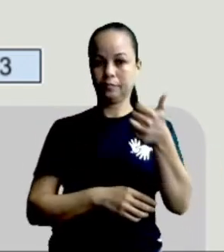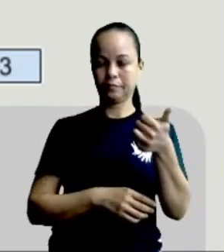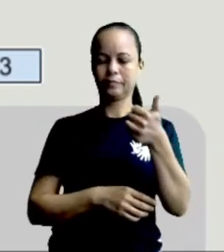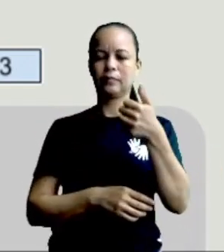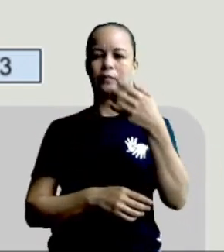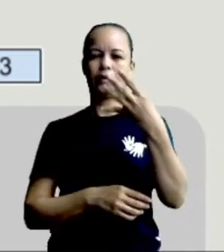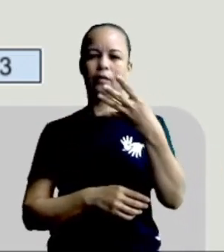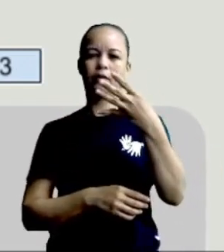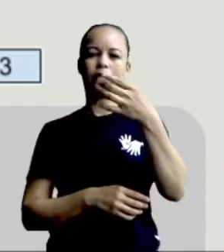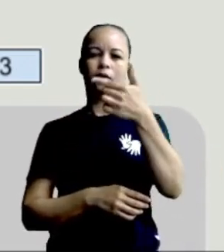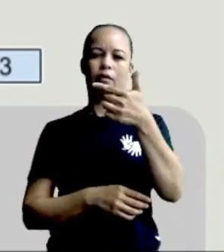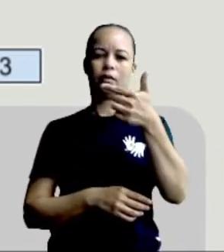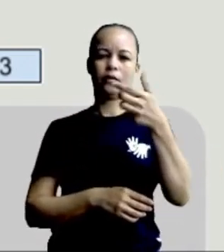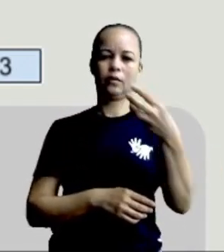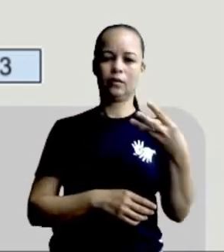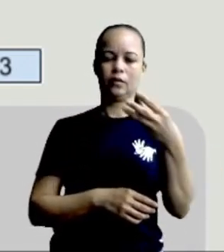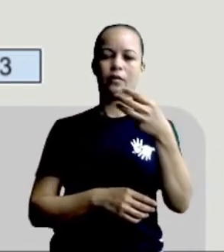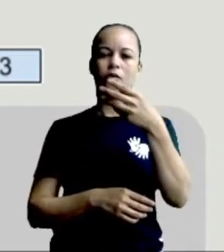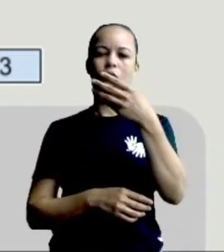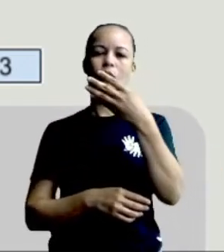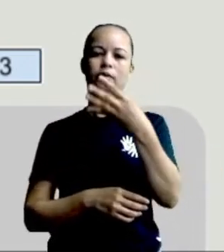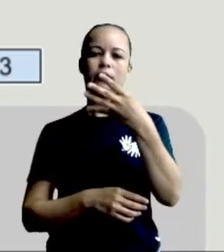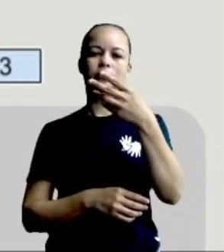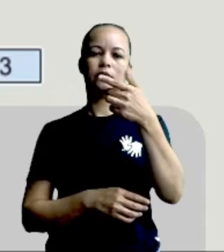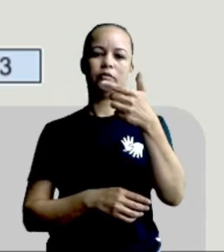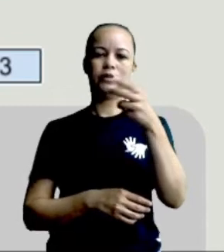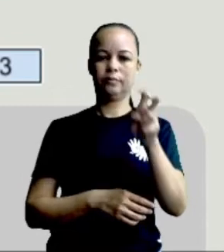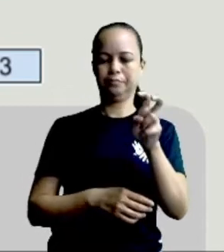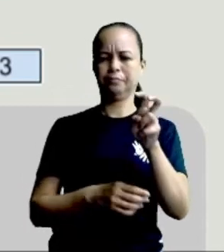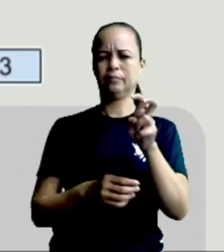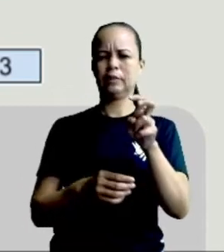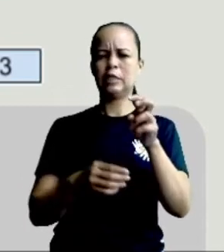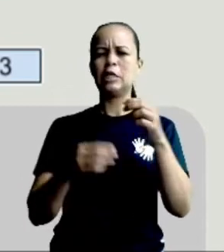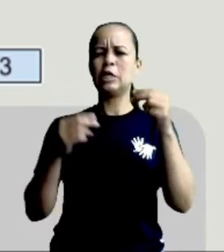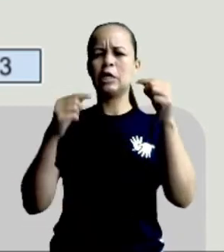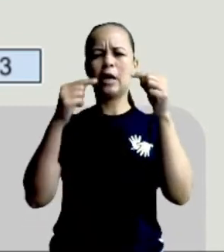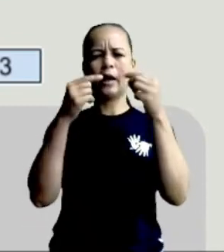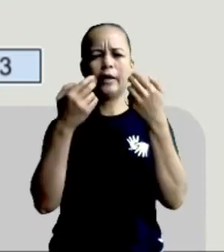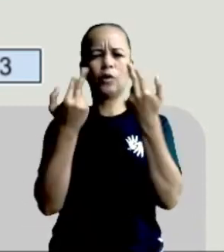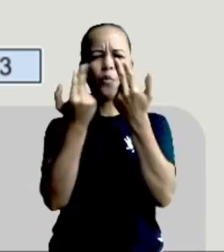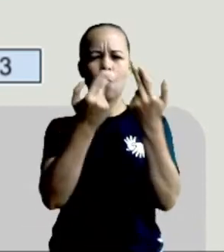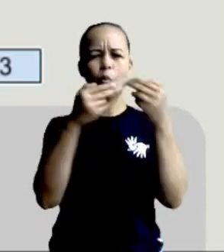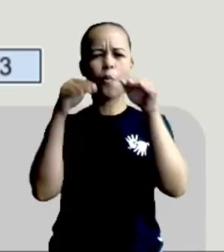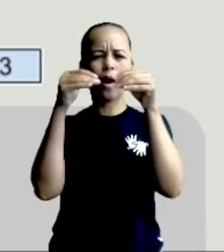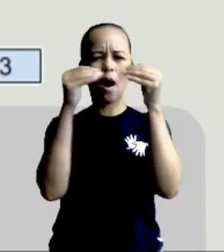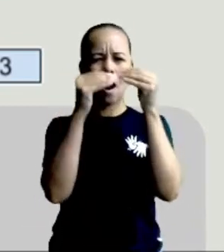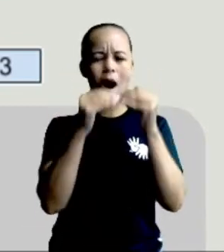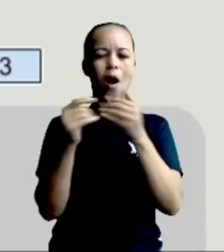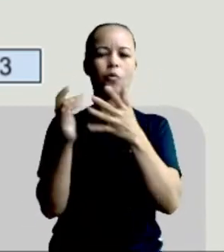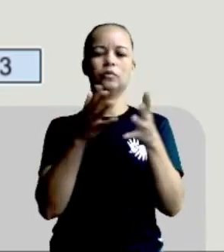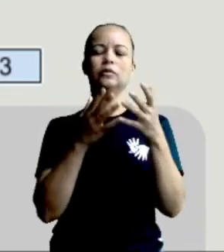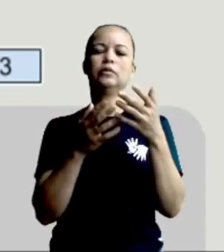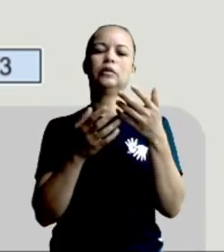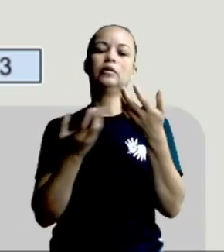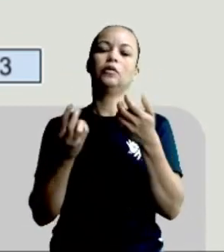421, 423, 425. A mesma coisa quando eu representar o 3 na